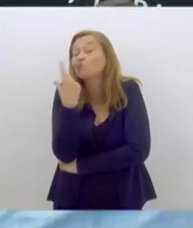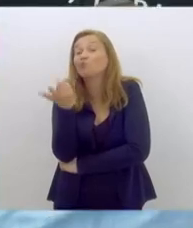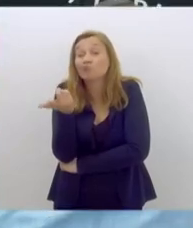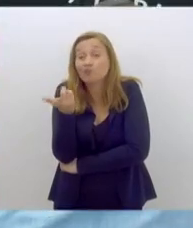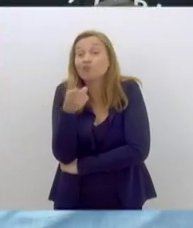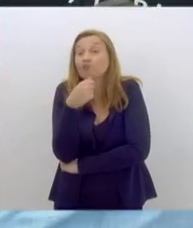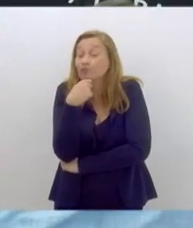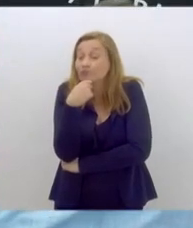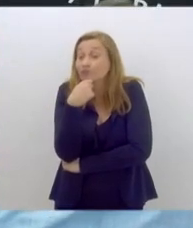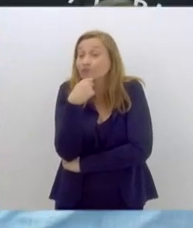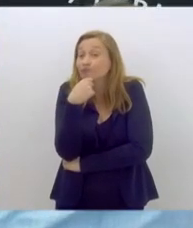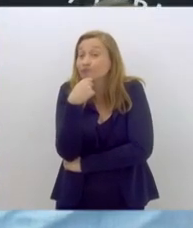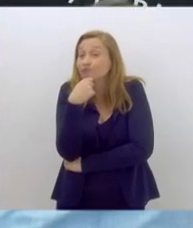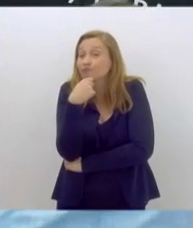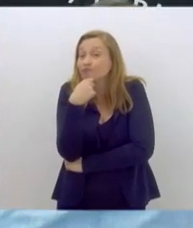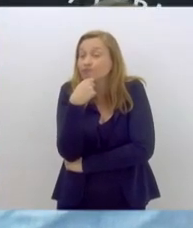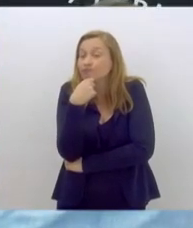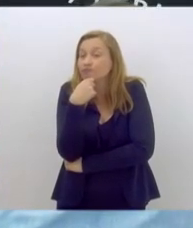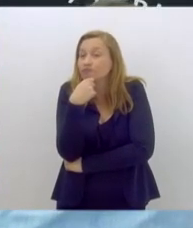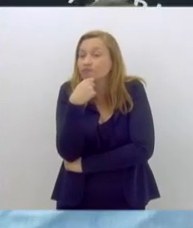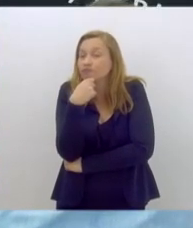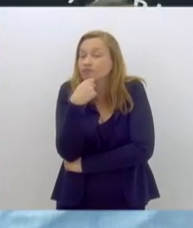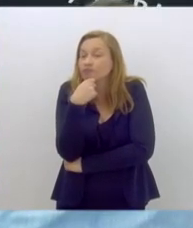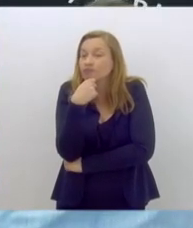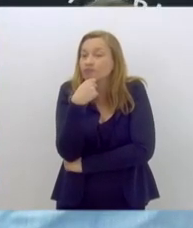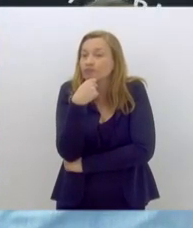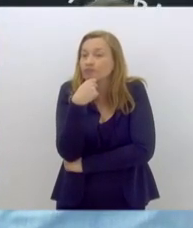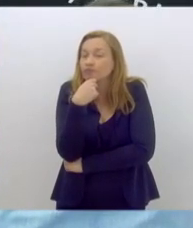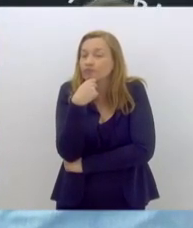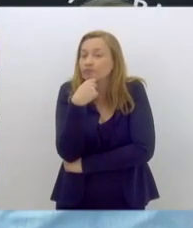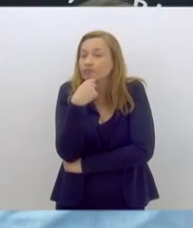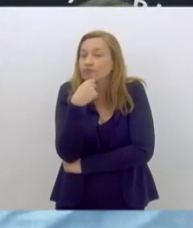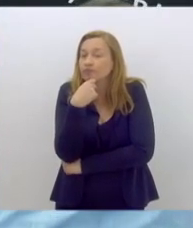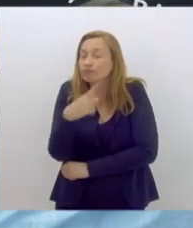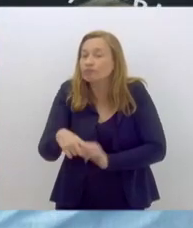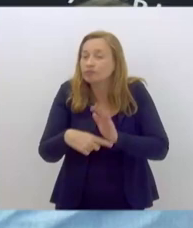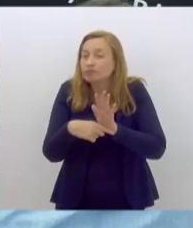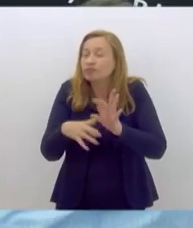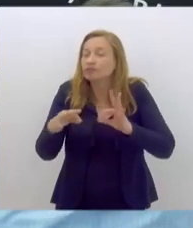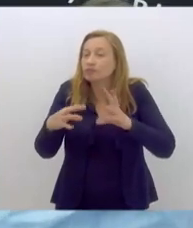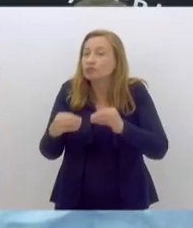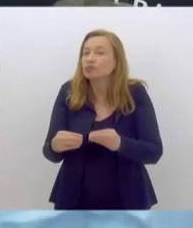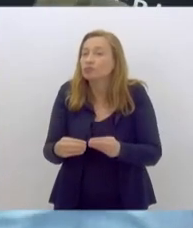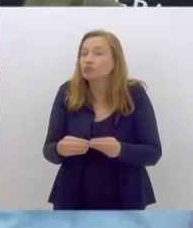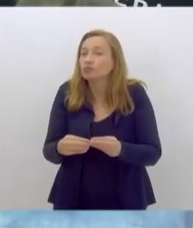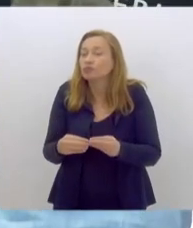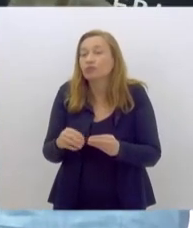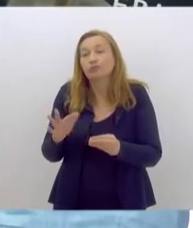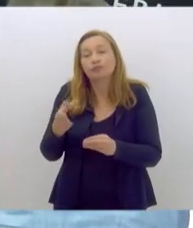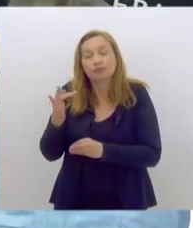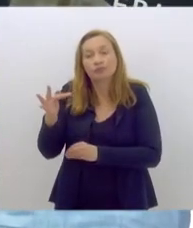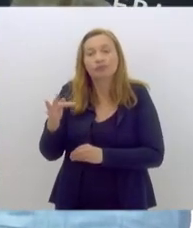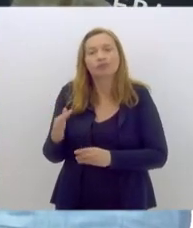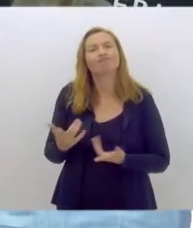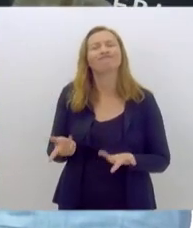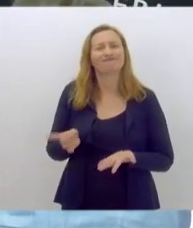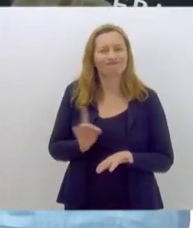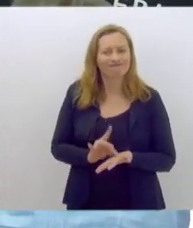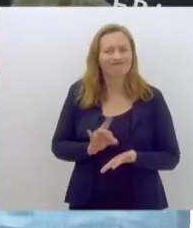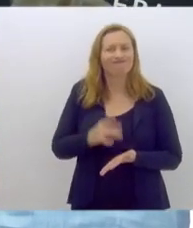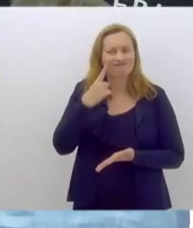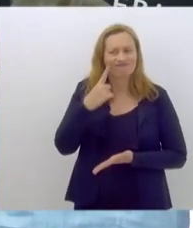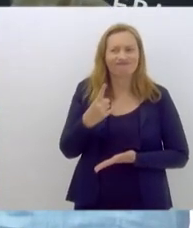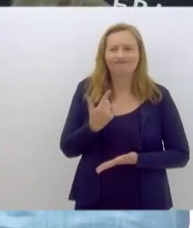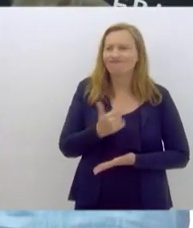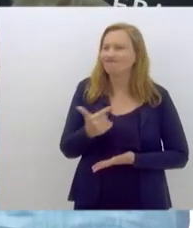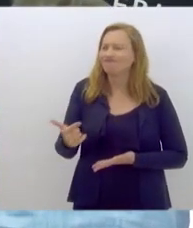para dar cobertura aquilo que está previsto naquele pago porque realmente olha ali a gente vê